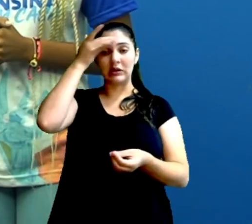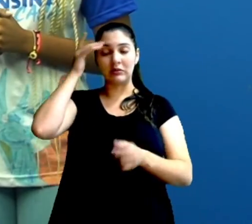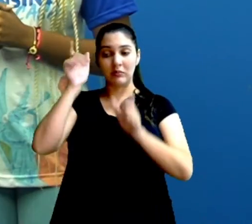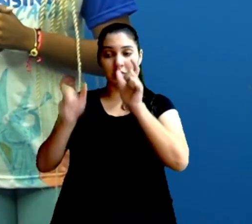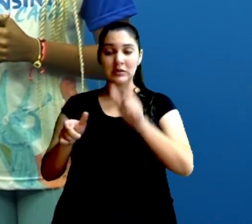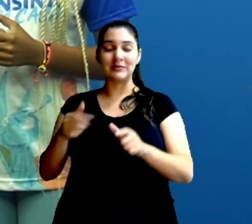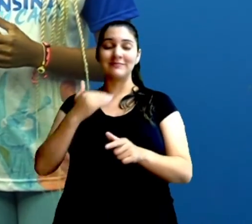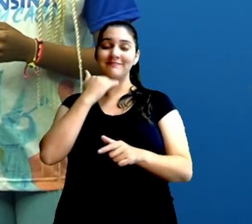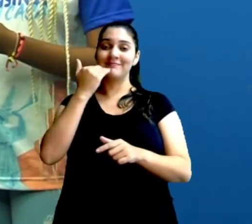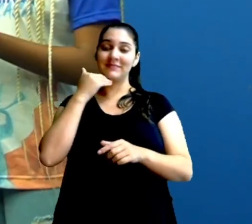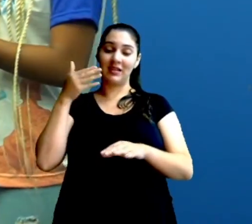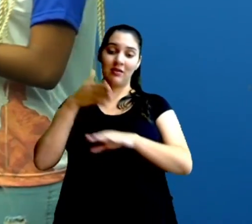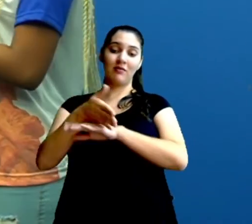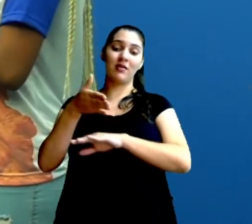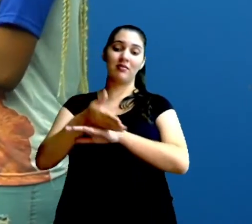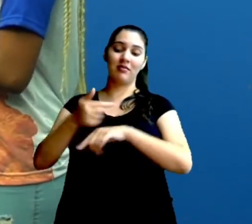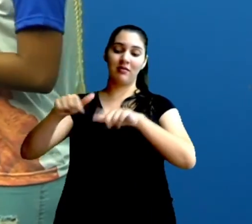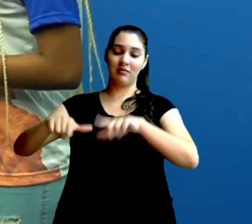esse acesso à terra.